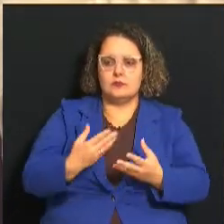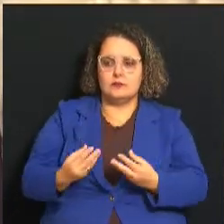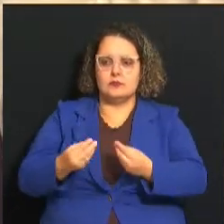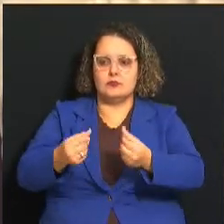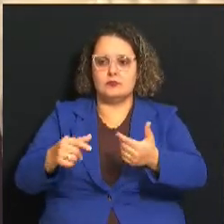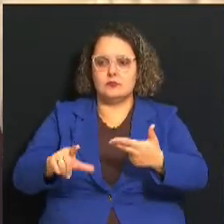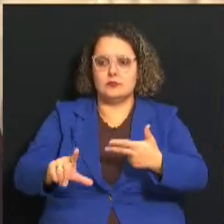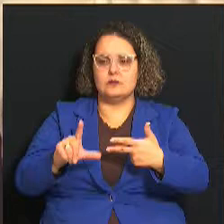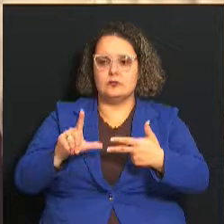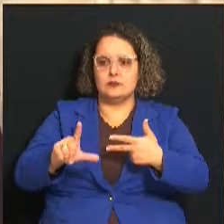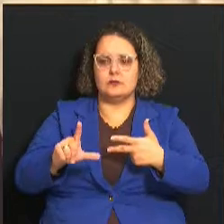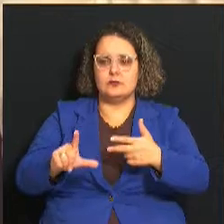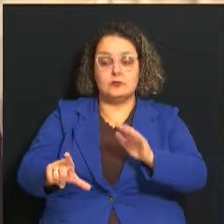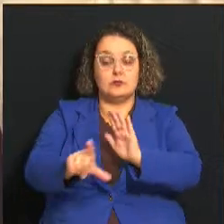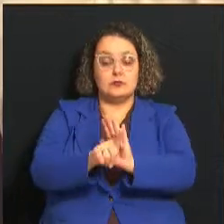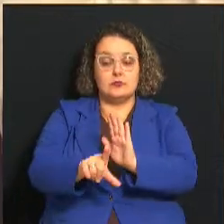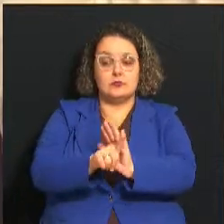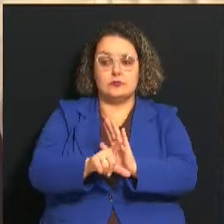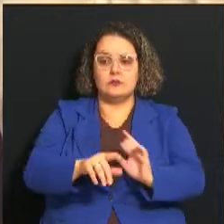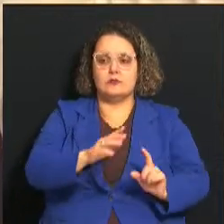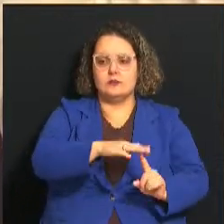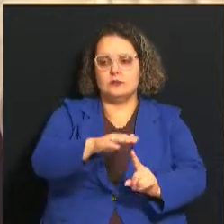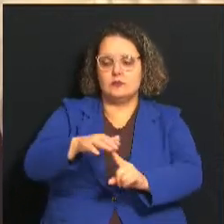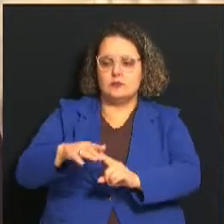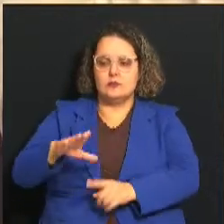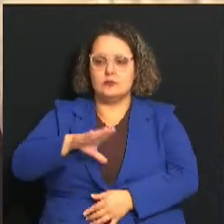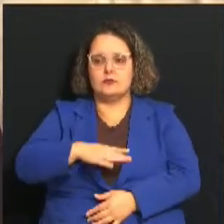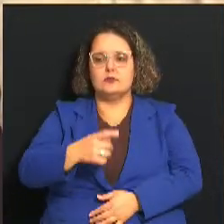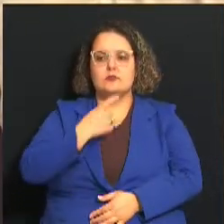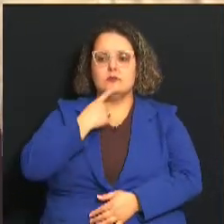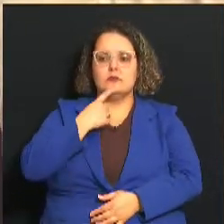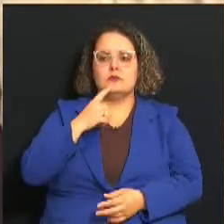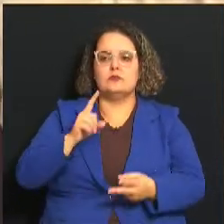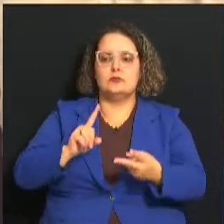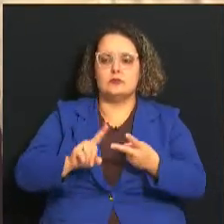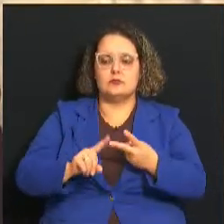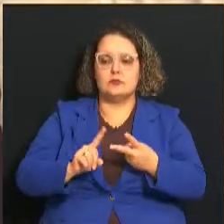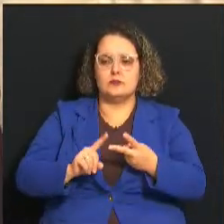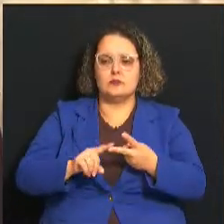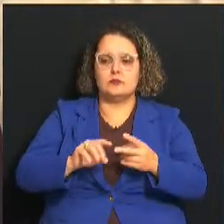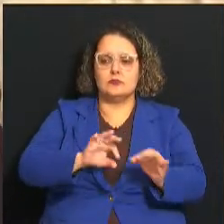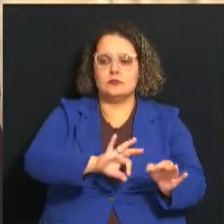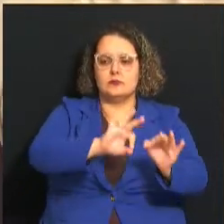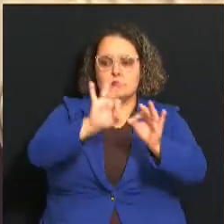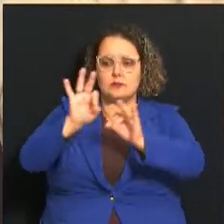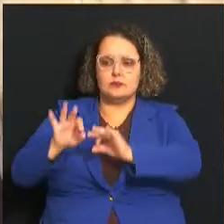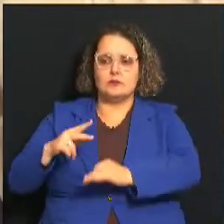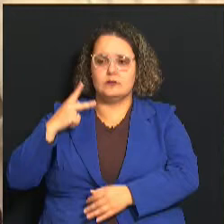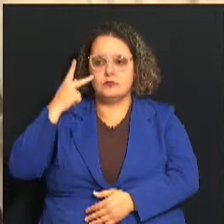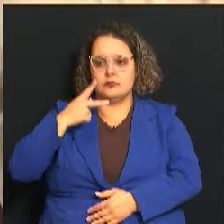legislação ambiental municipal. 2. Acompanhar políticas públicas e ações referentes às